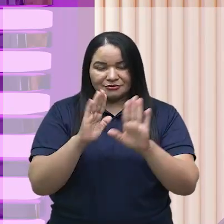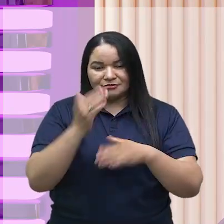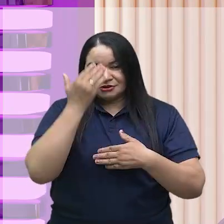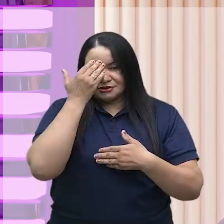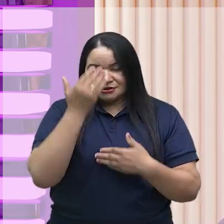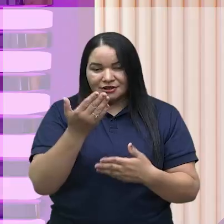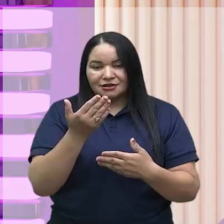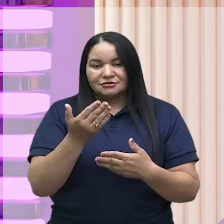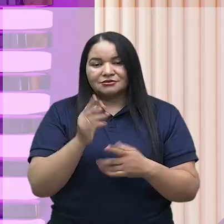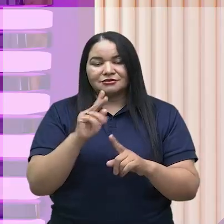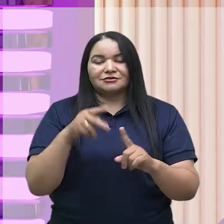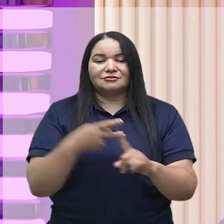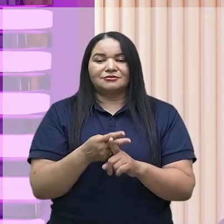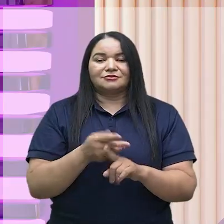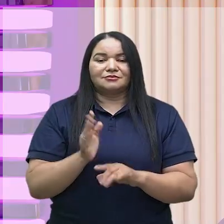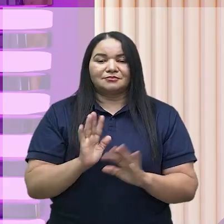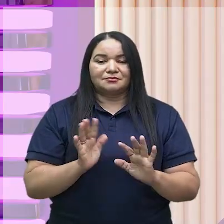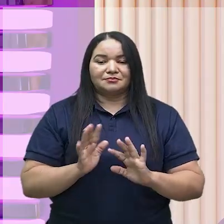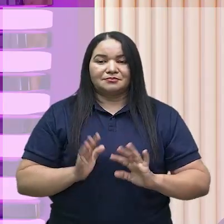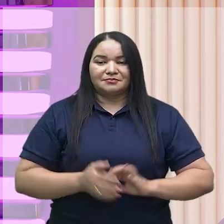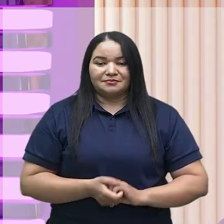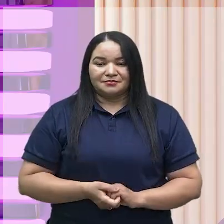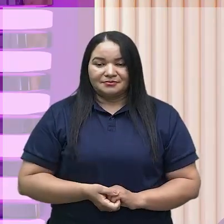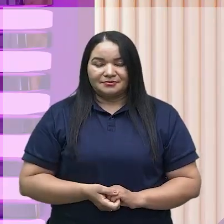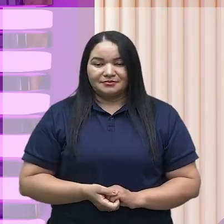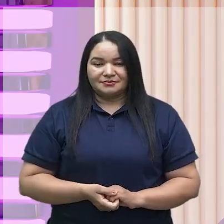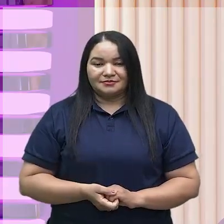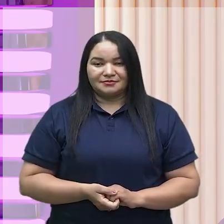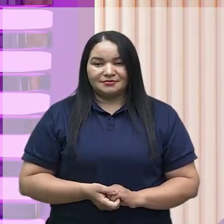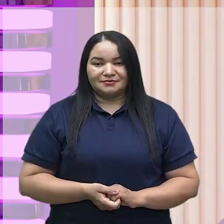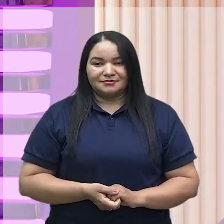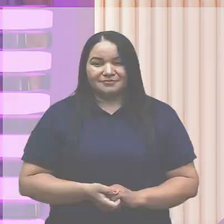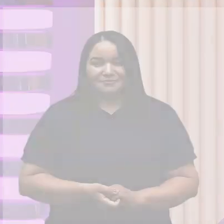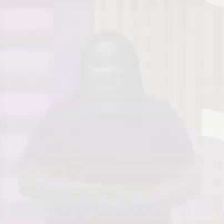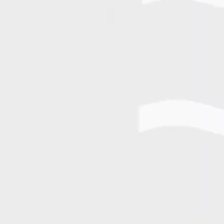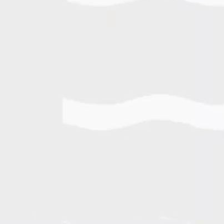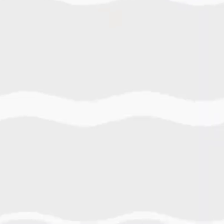Muito obrigado pela sua atenção e a gente se encontra numa próxima oportunidade. Tchau, tchau.